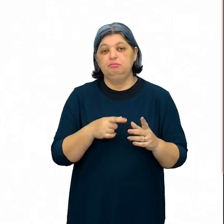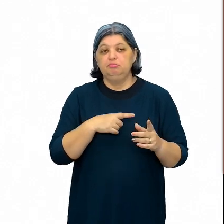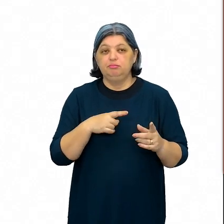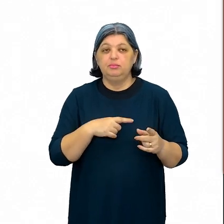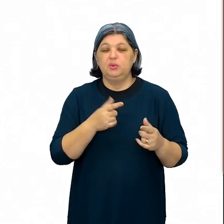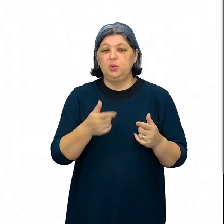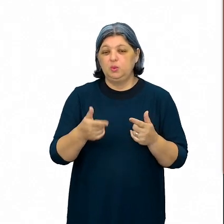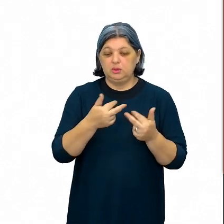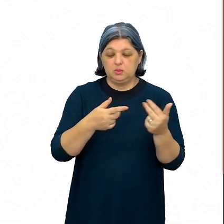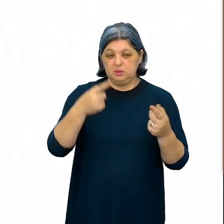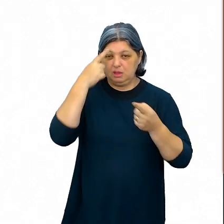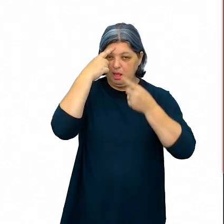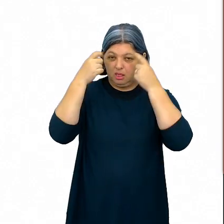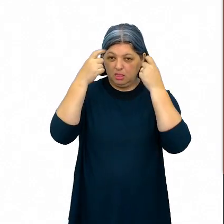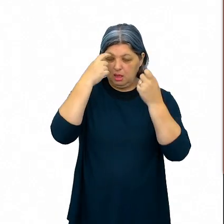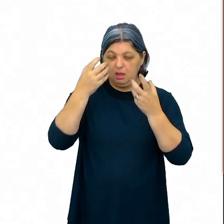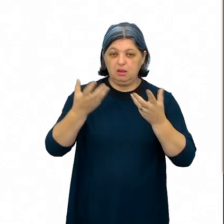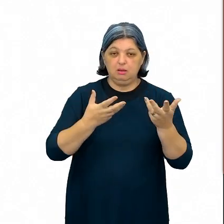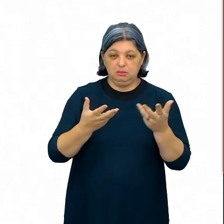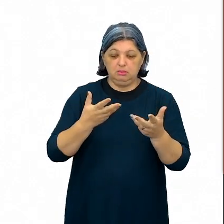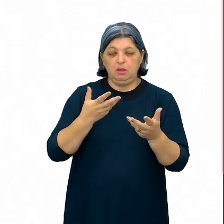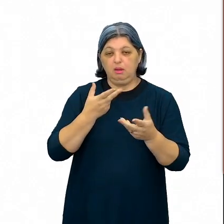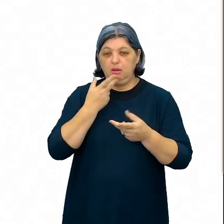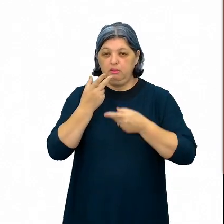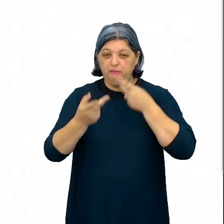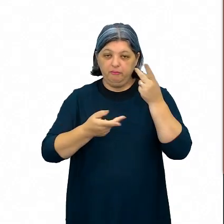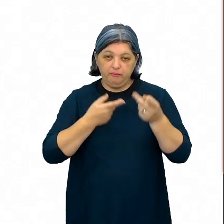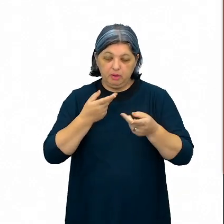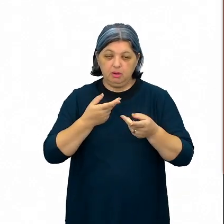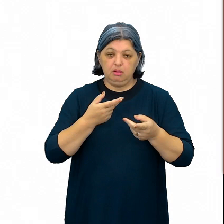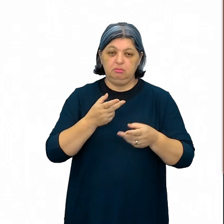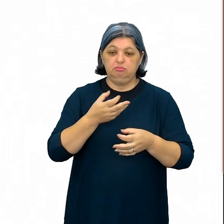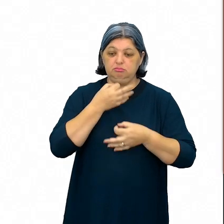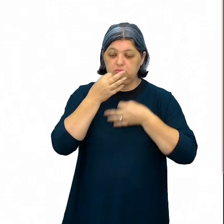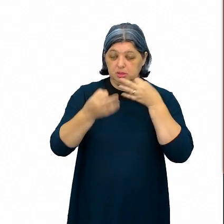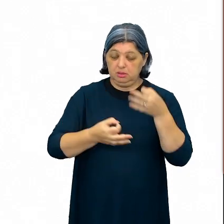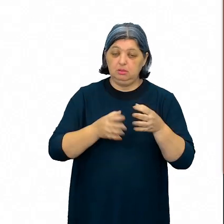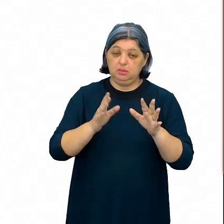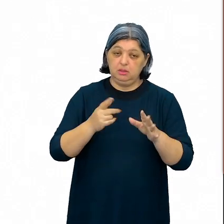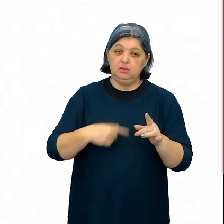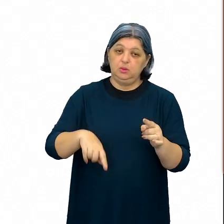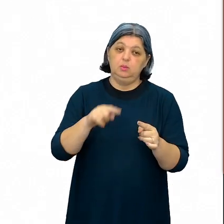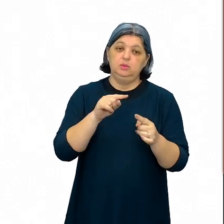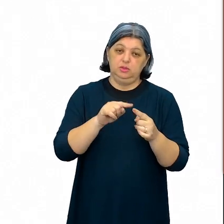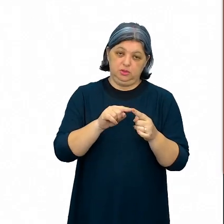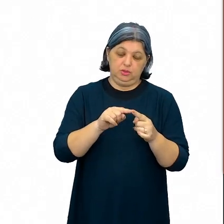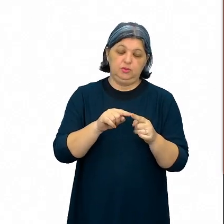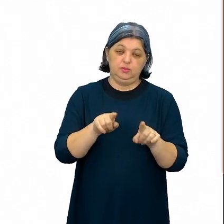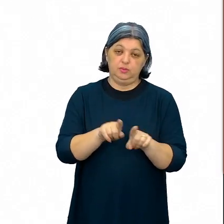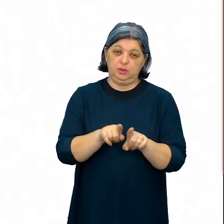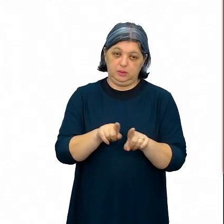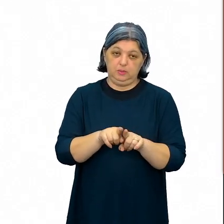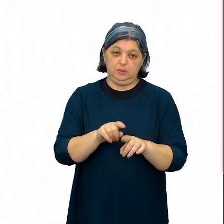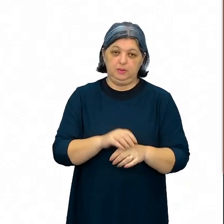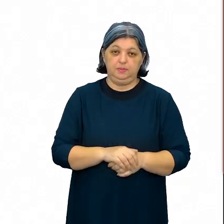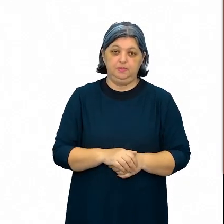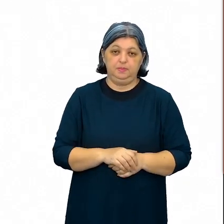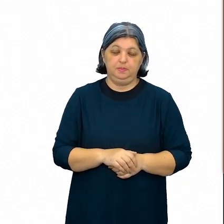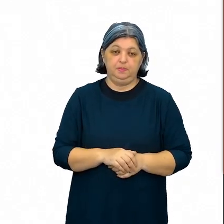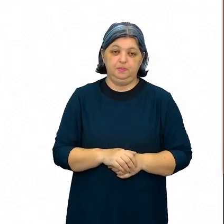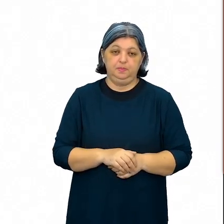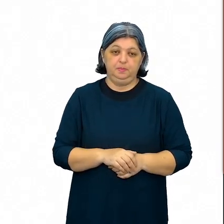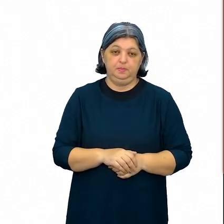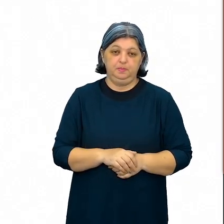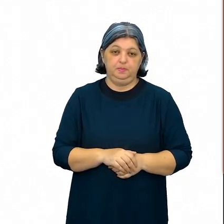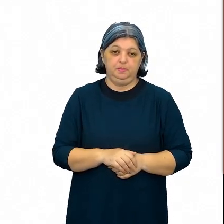outras coisas na cabeça que a gente gostaria de falar e tu mas talvez esse seja um dos nossos objetivos aqui também né provocar